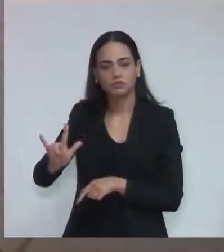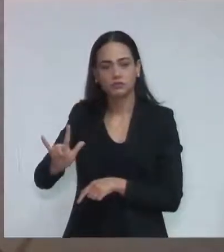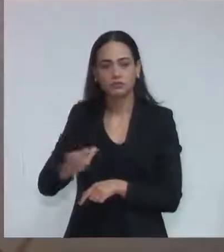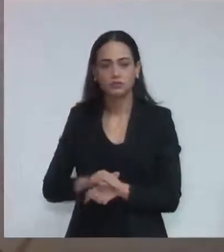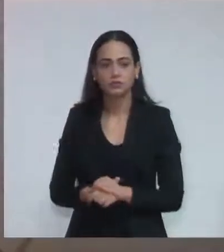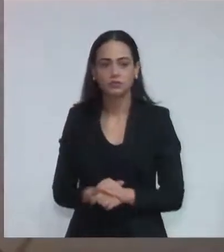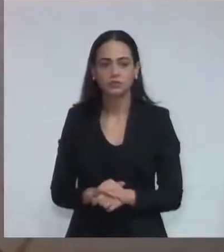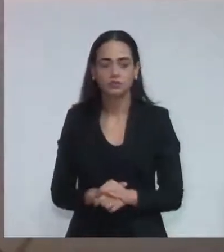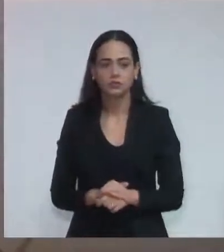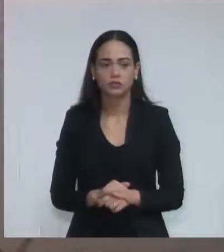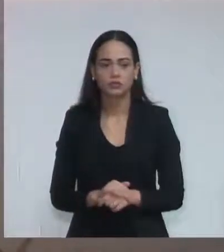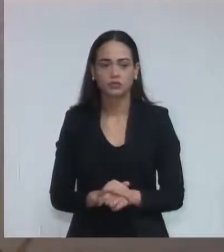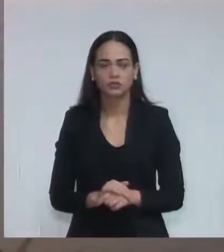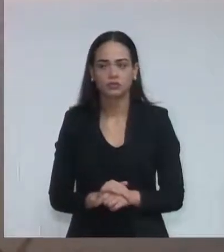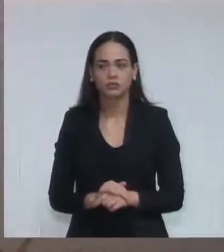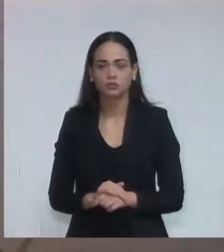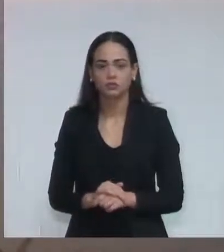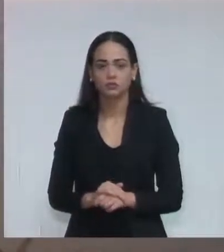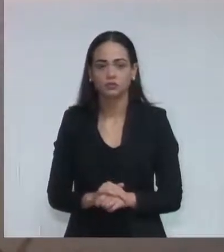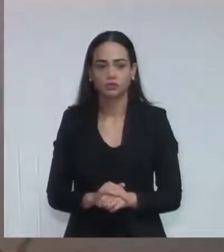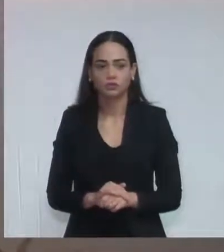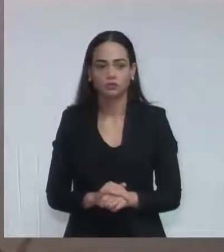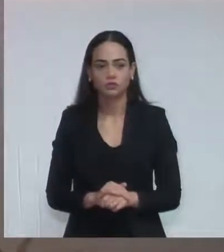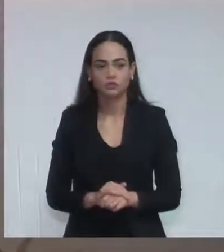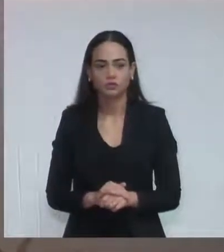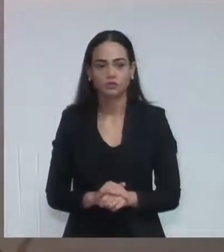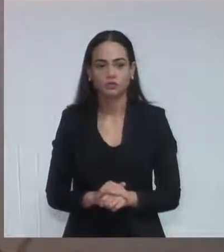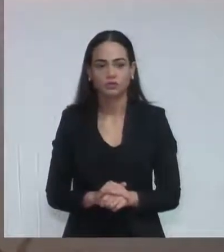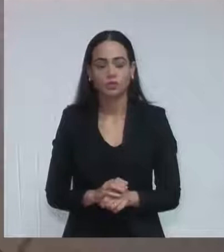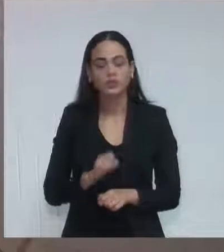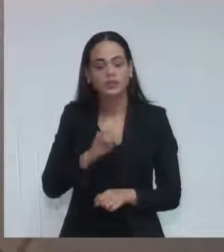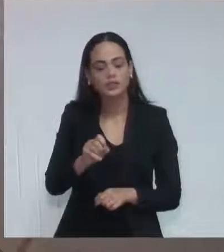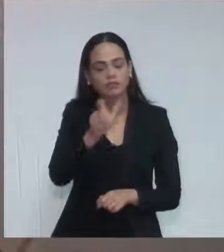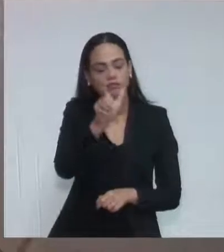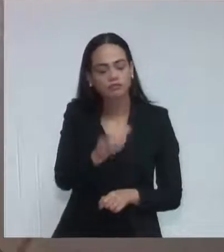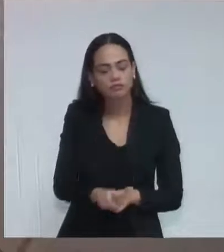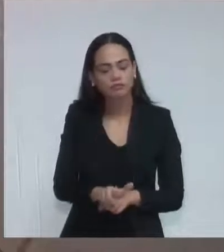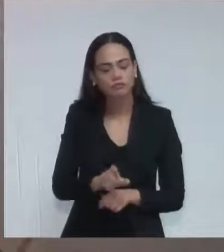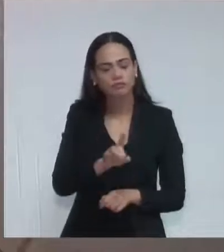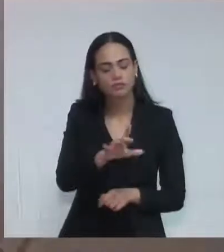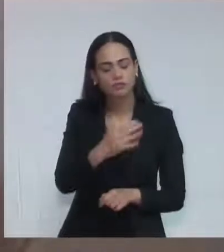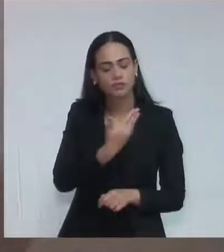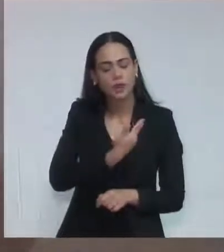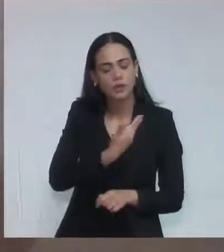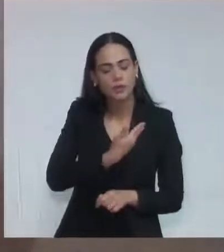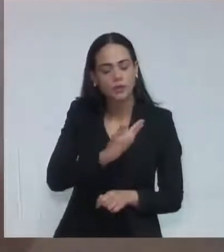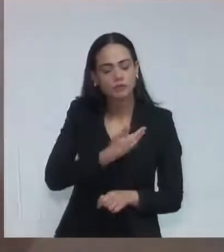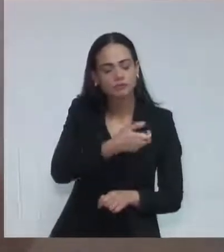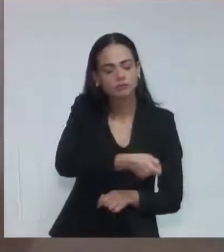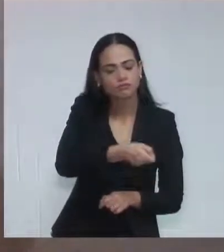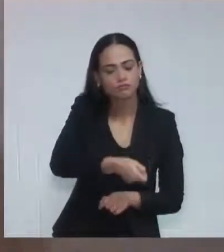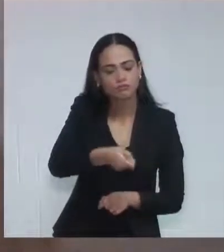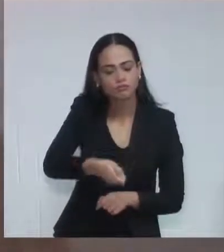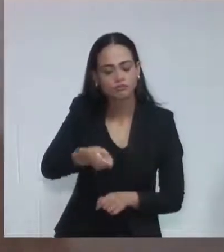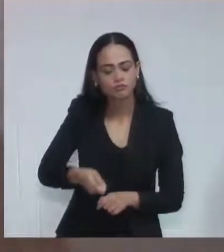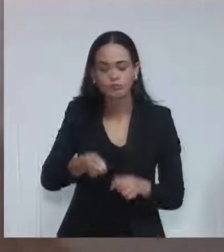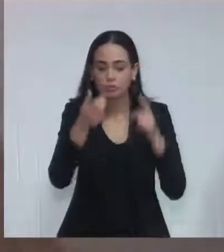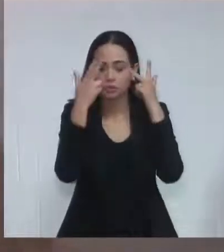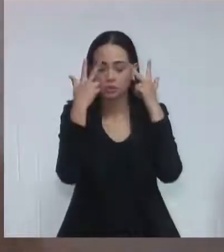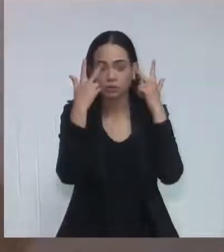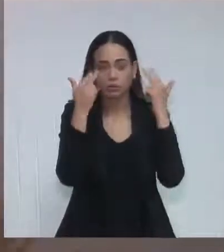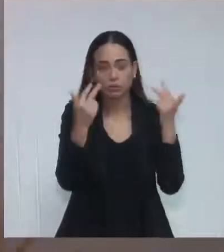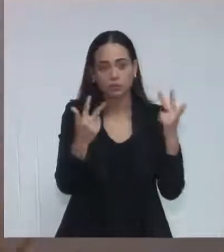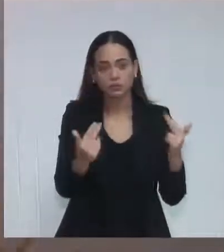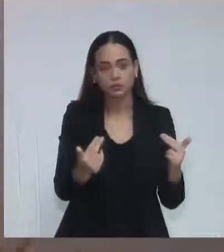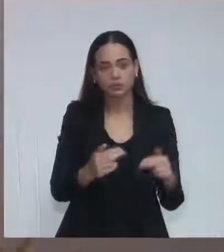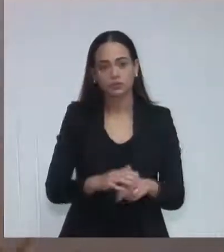E se saudar-se somente os vossos irmãos, que faz demais? Não fazem os